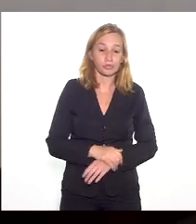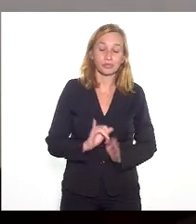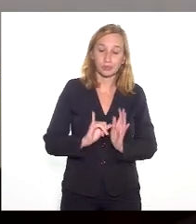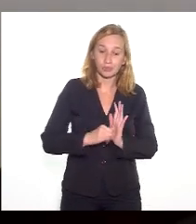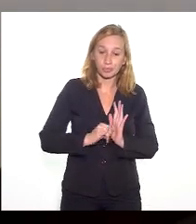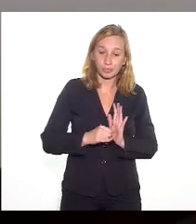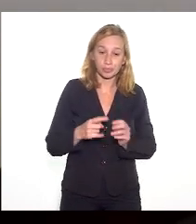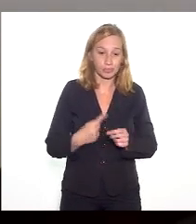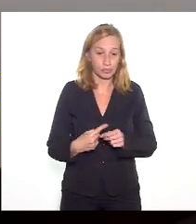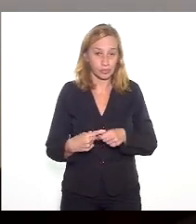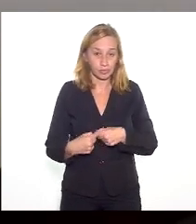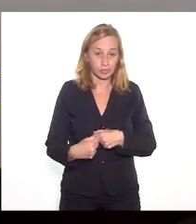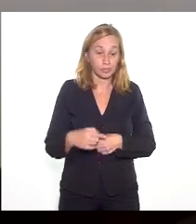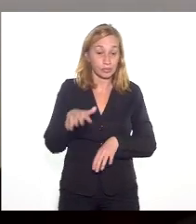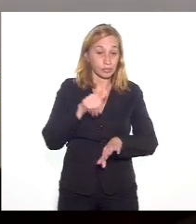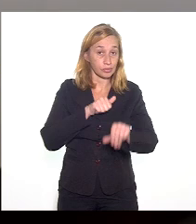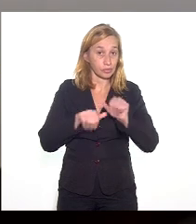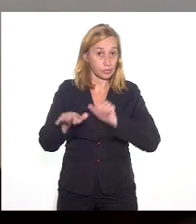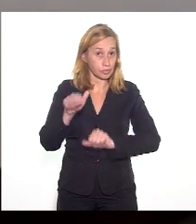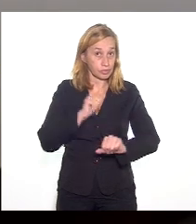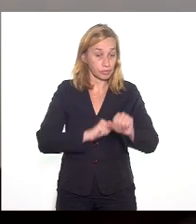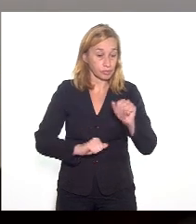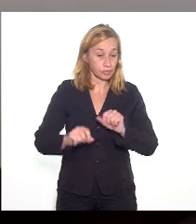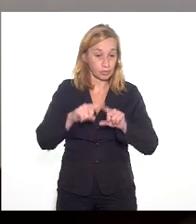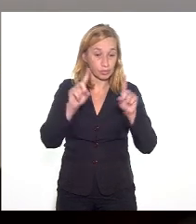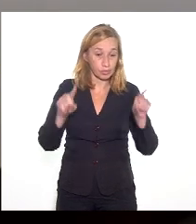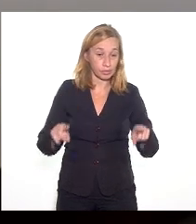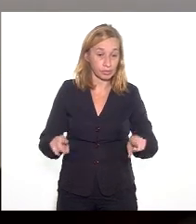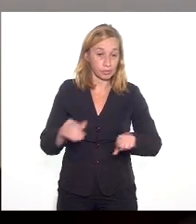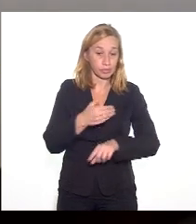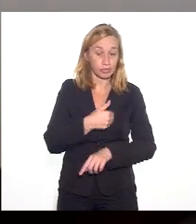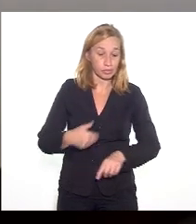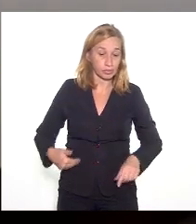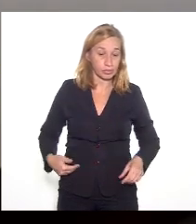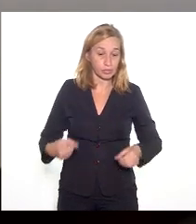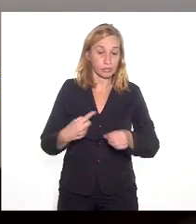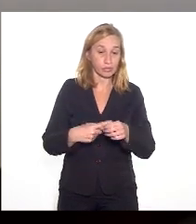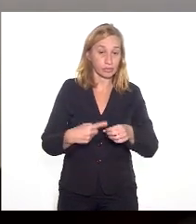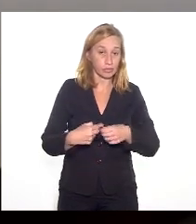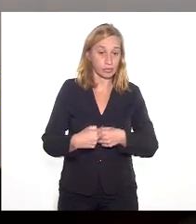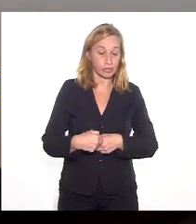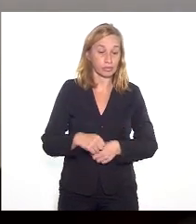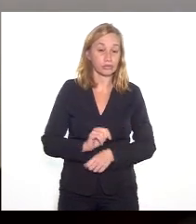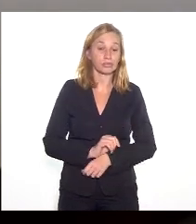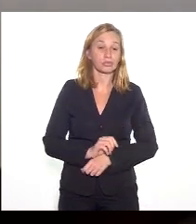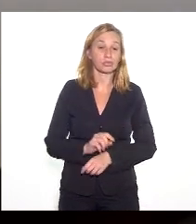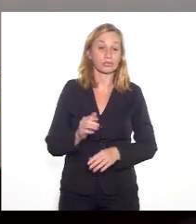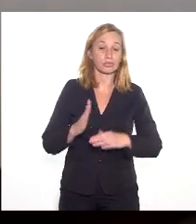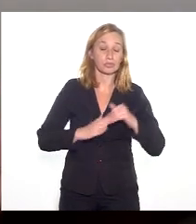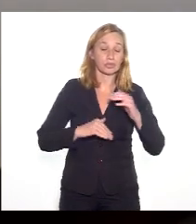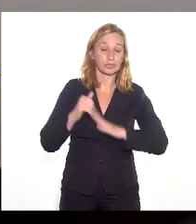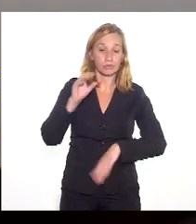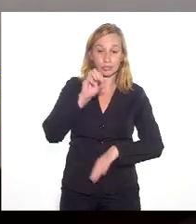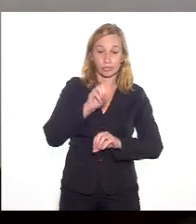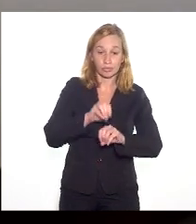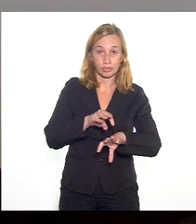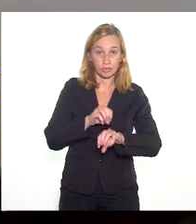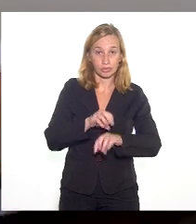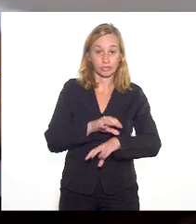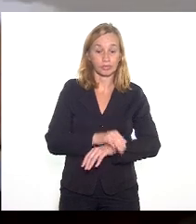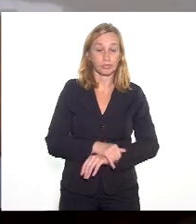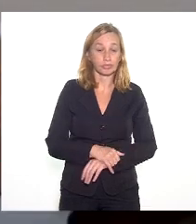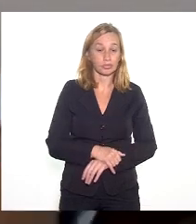do município, chamar os servidores do município de Mesquita, profissionais de educação, que estavam,